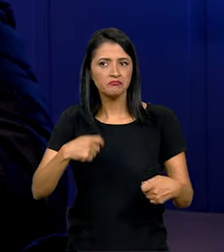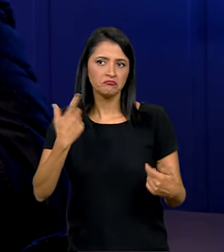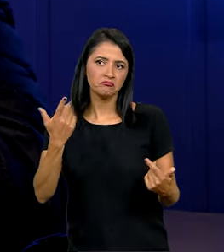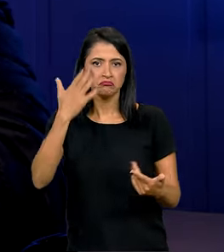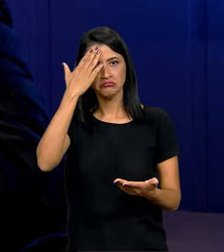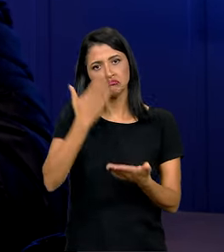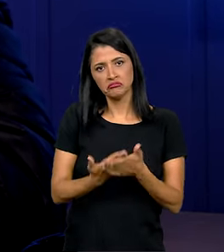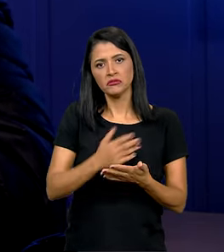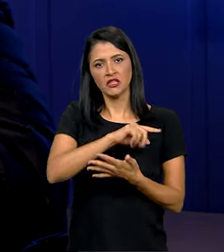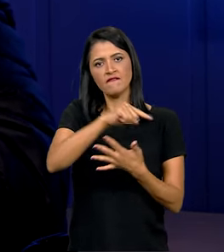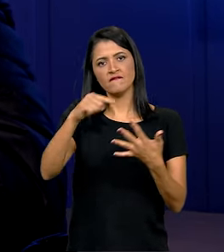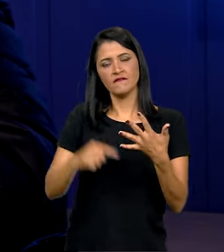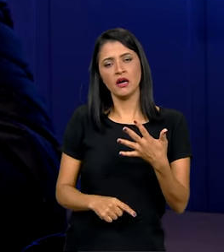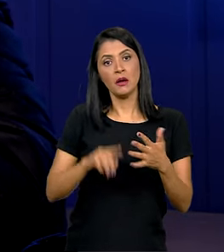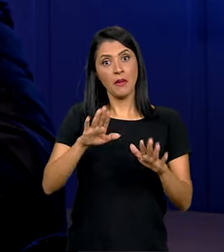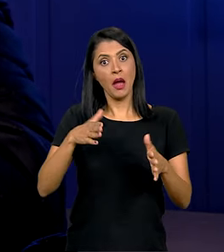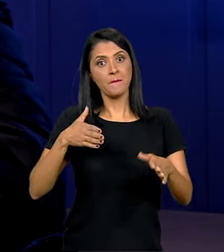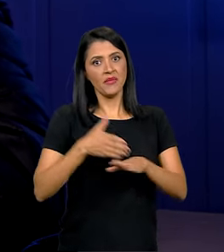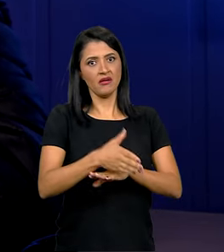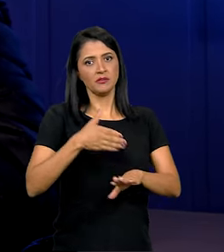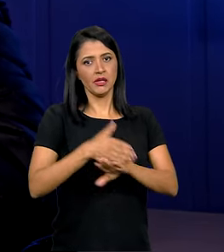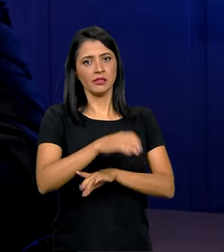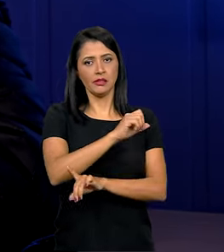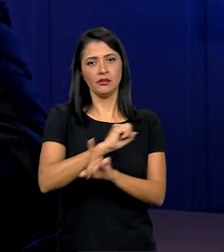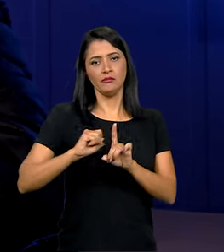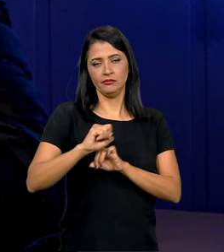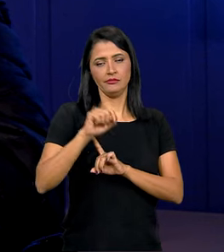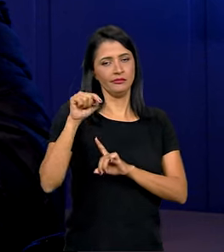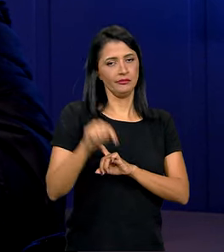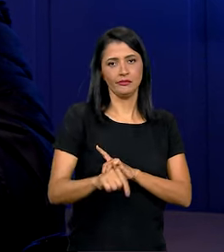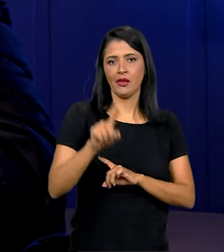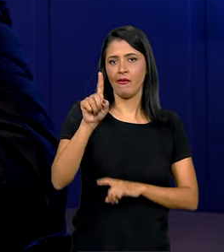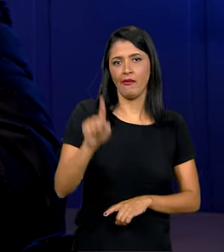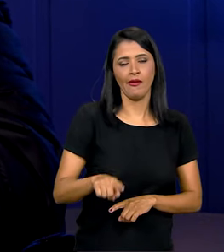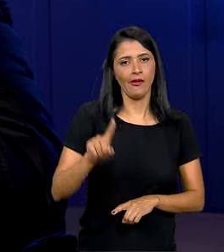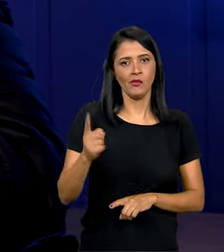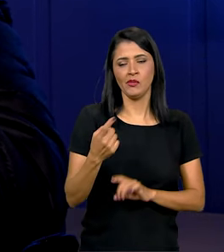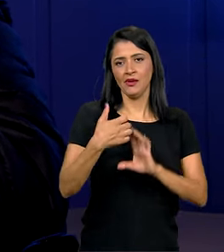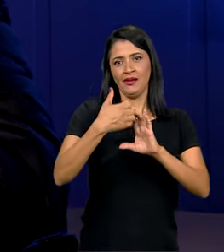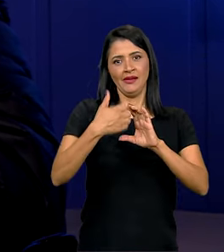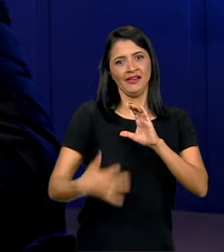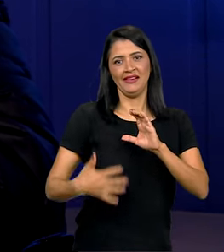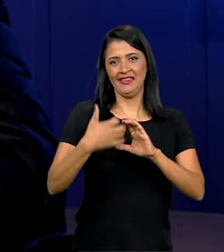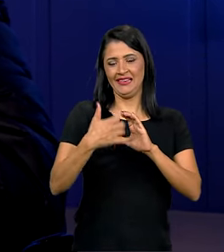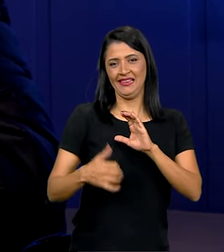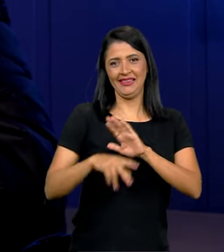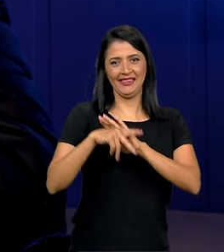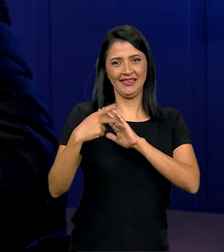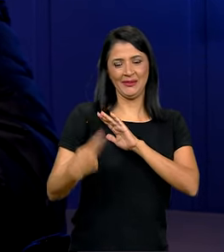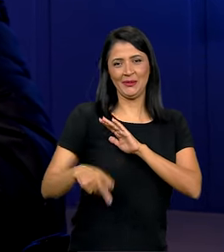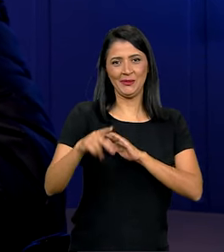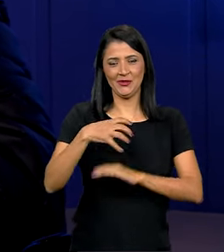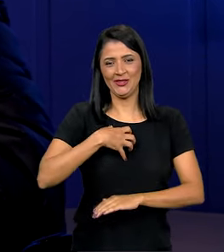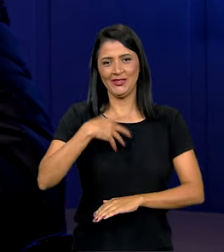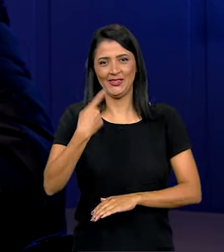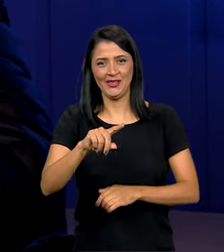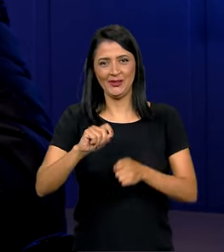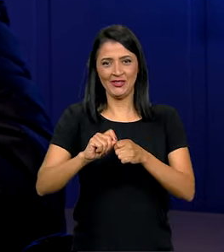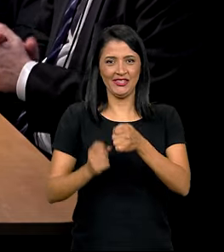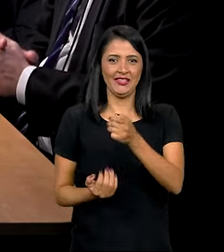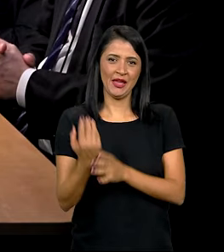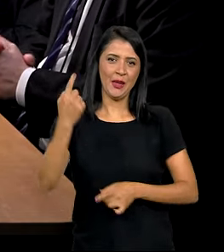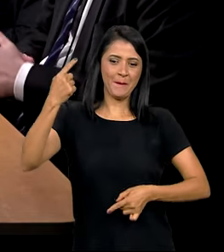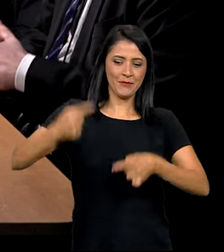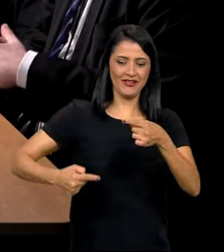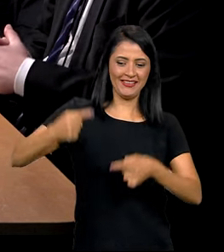que tem tem muitos elementos mas a participação social é é uma é uma característica do jeito de se fazer